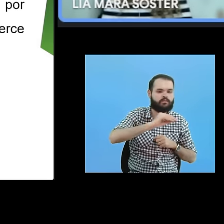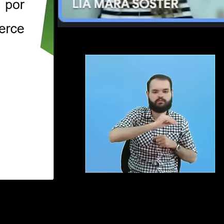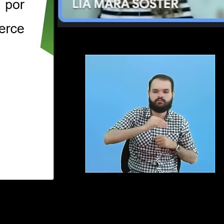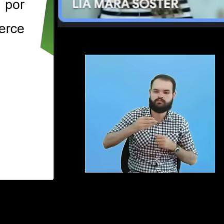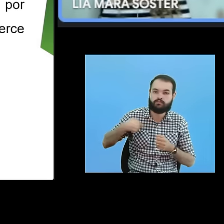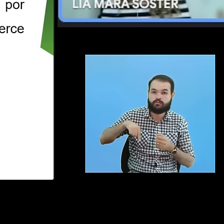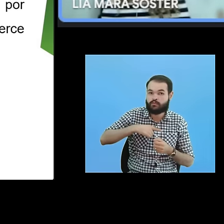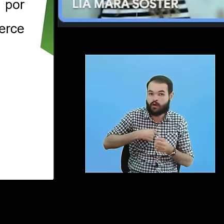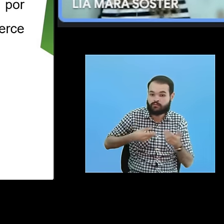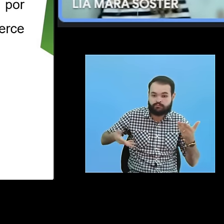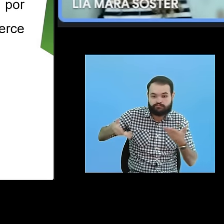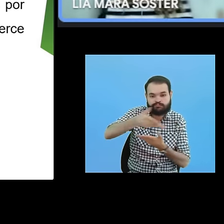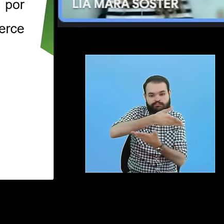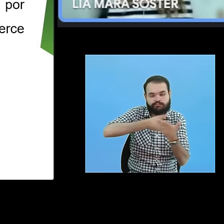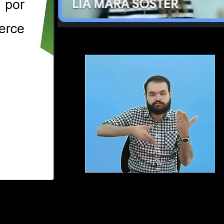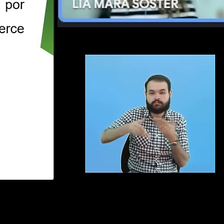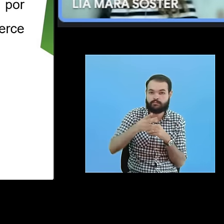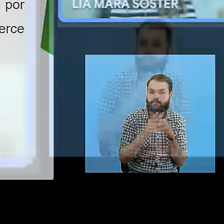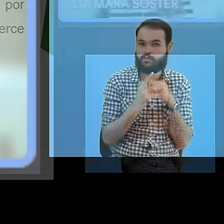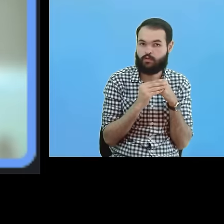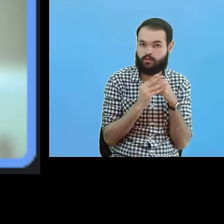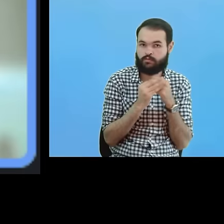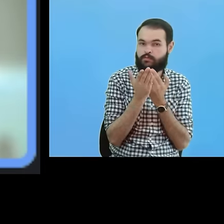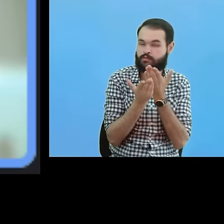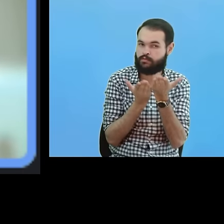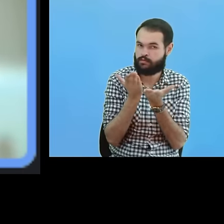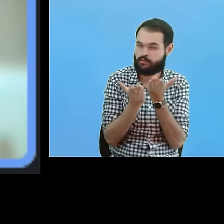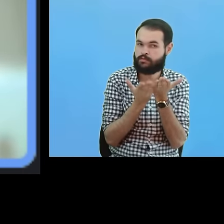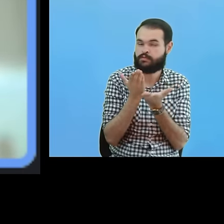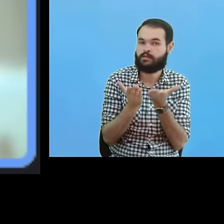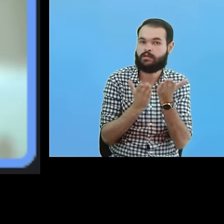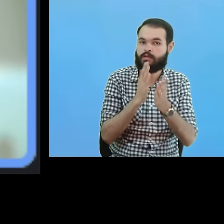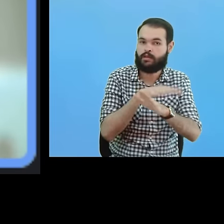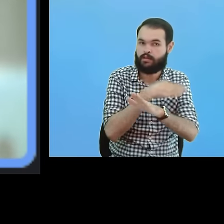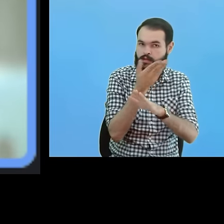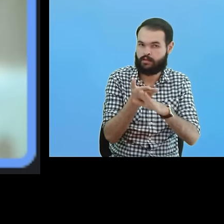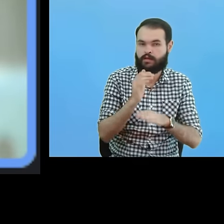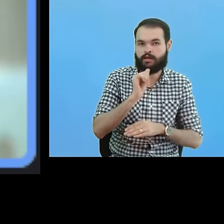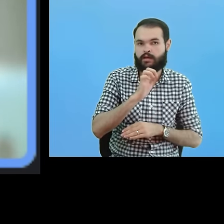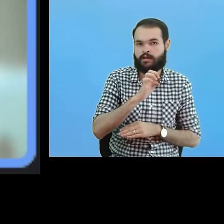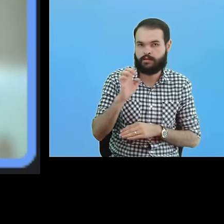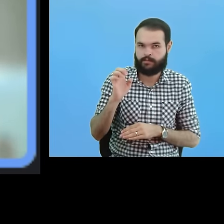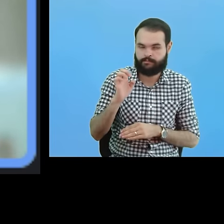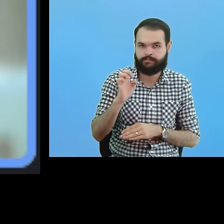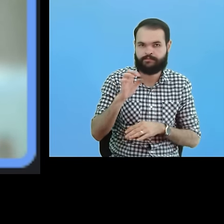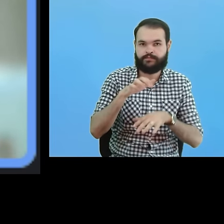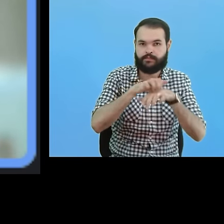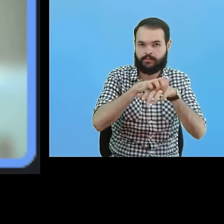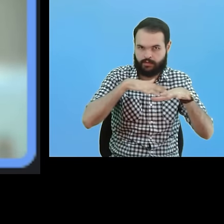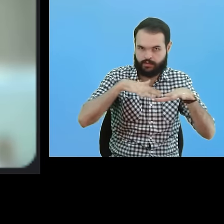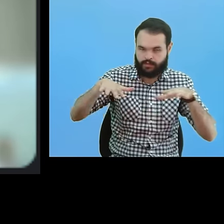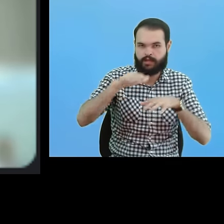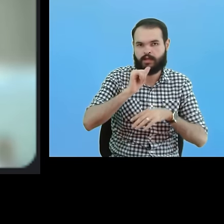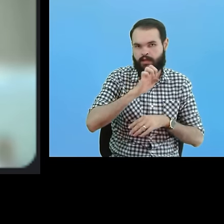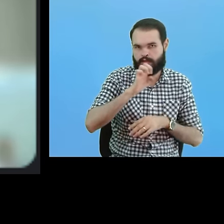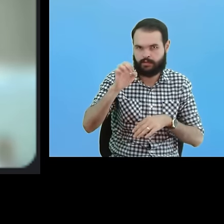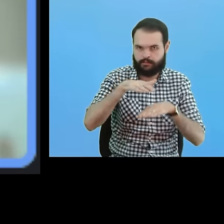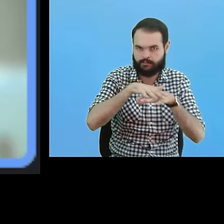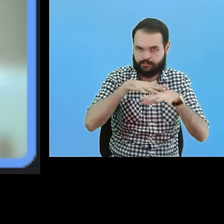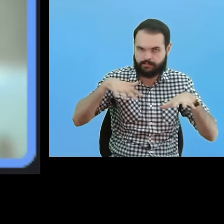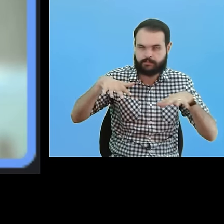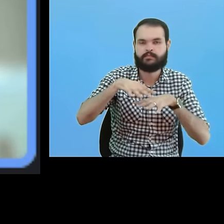que nós, a partir do conhecimento do atendimento educacional especializado, fazemos chegar, então, para fortalecer